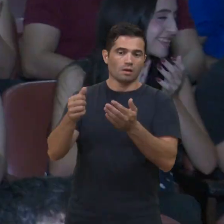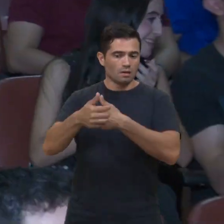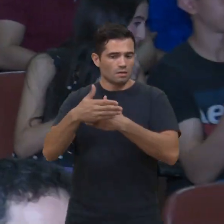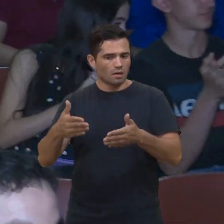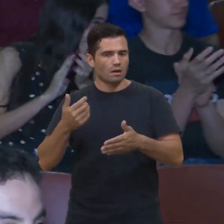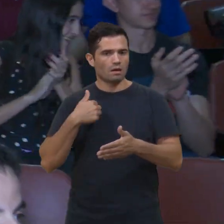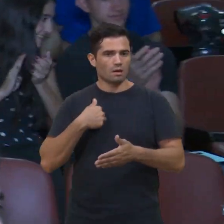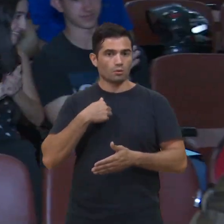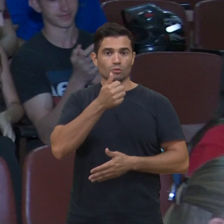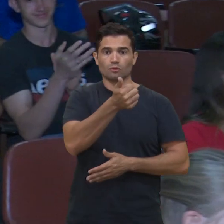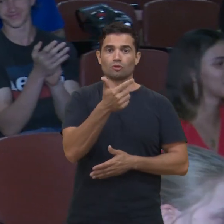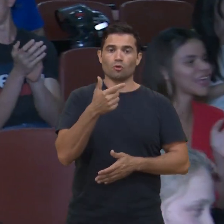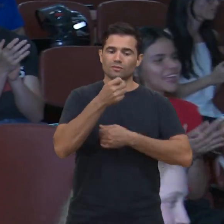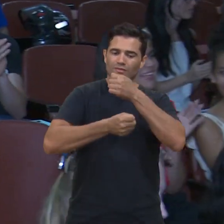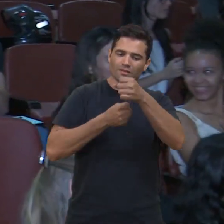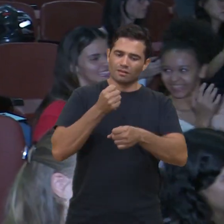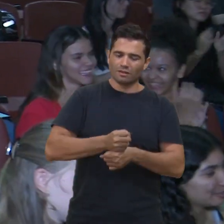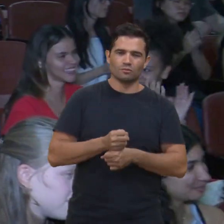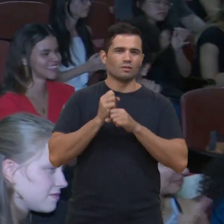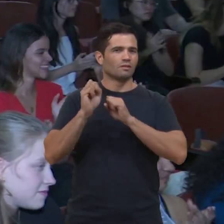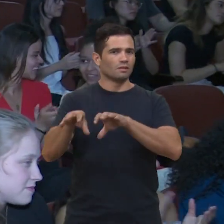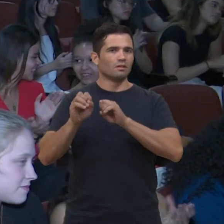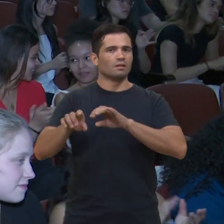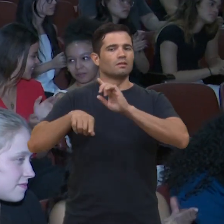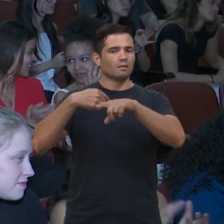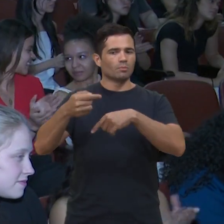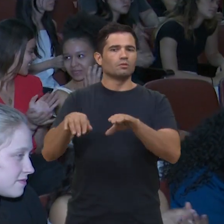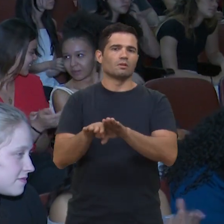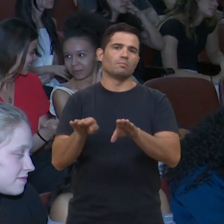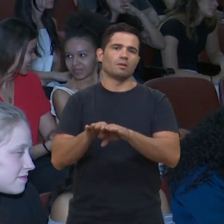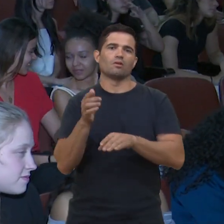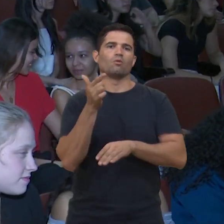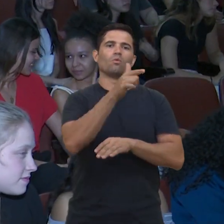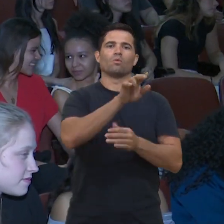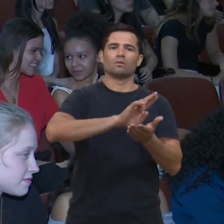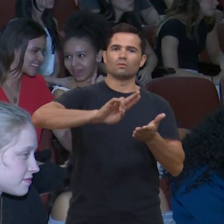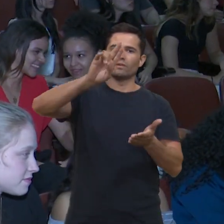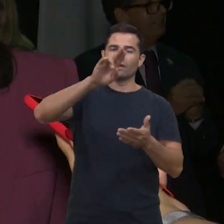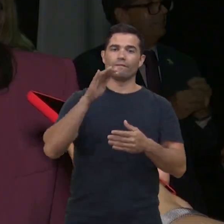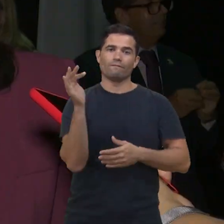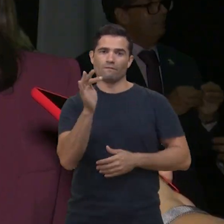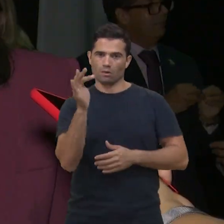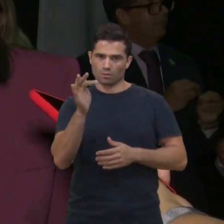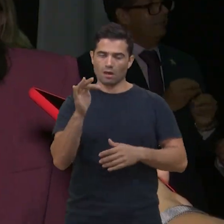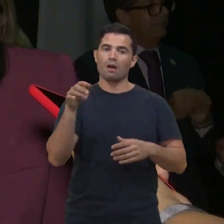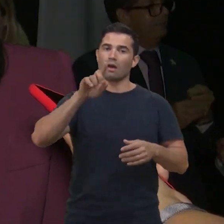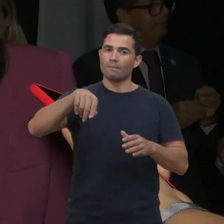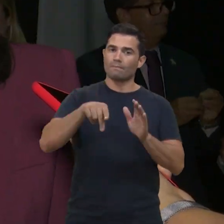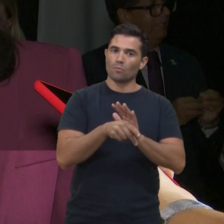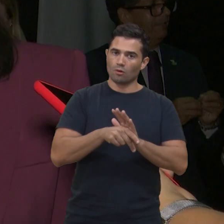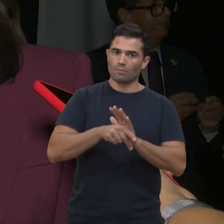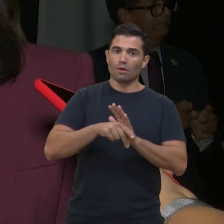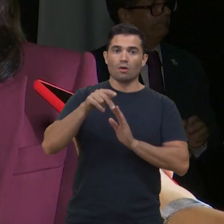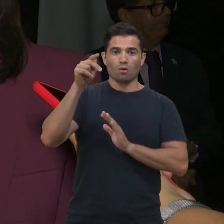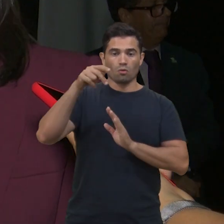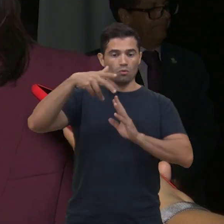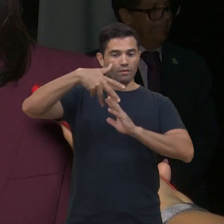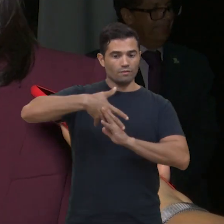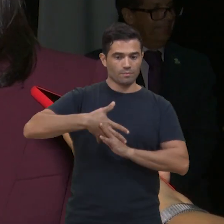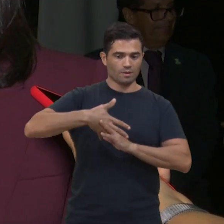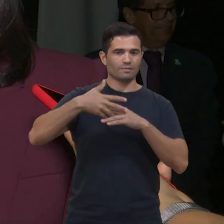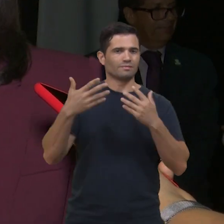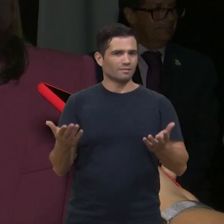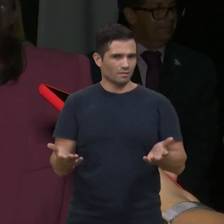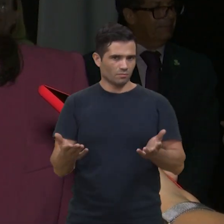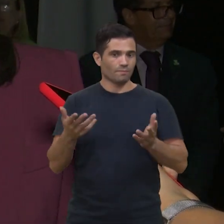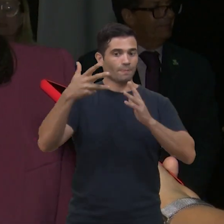aula como professora, que fui durante 12 anos, dando aula também depois em outras universidades, em outras faculdades, foi na Universidade Federal